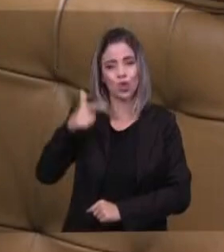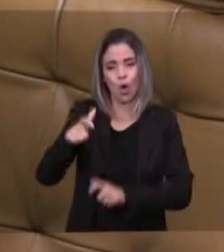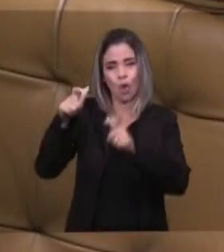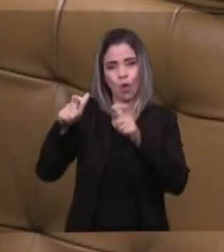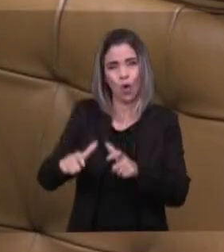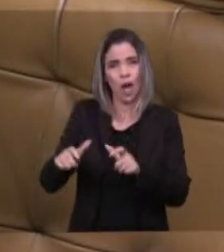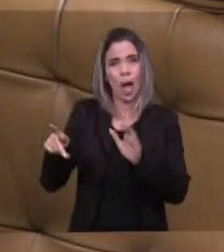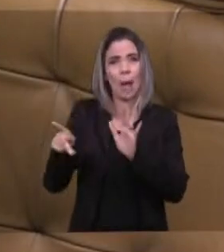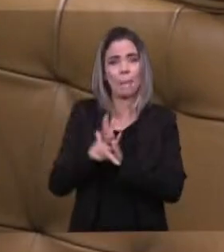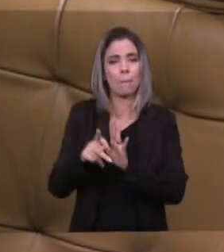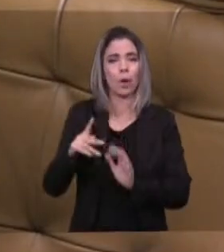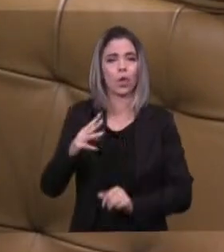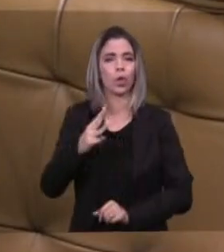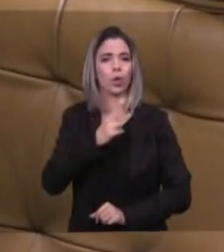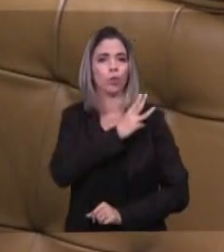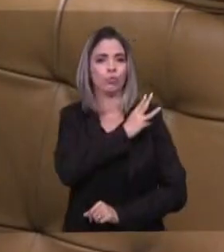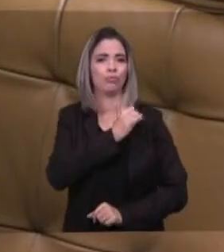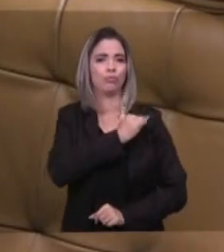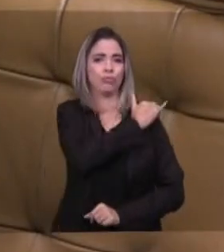índios Yanomamis.